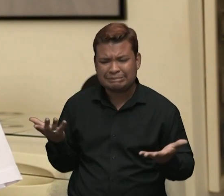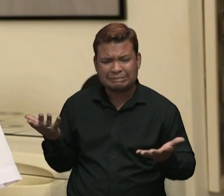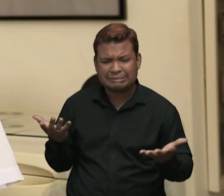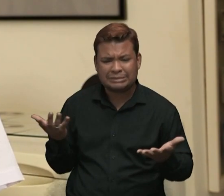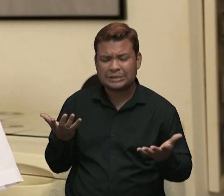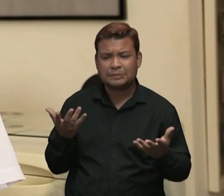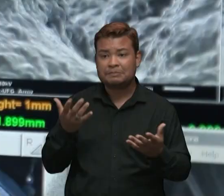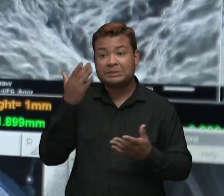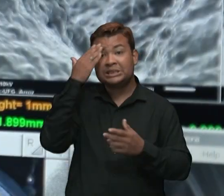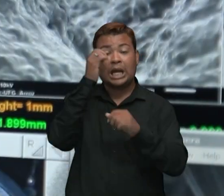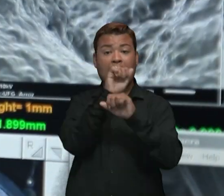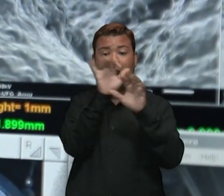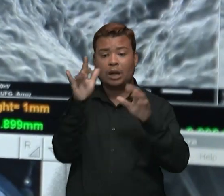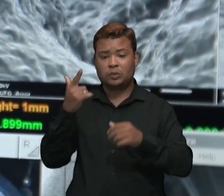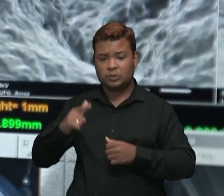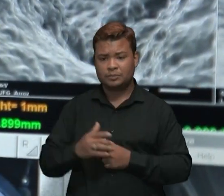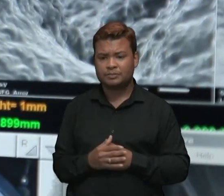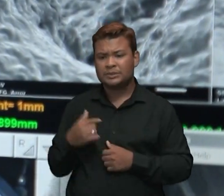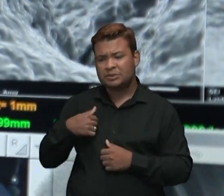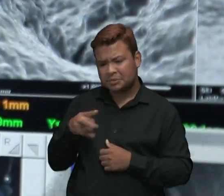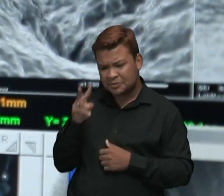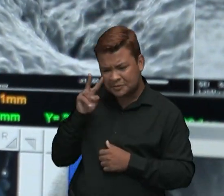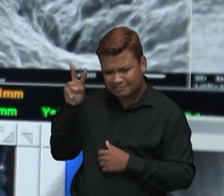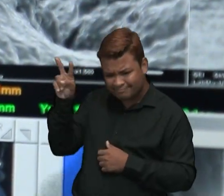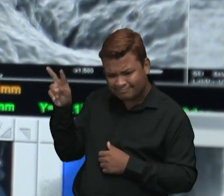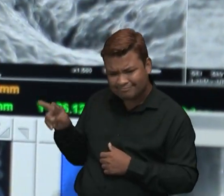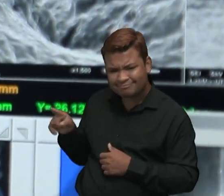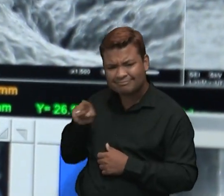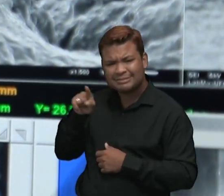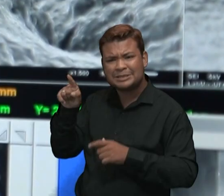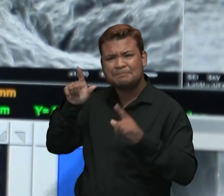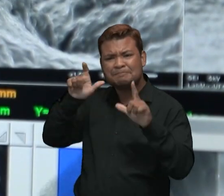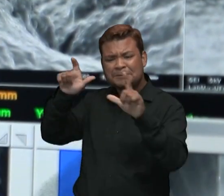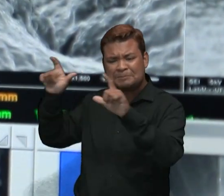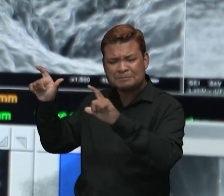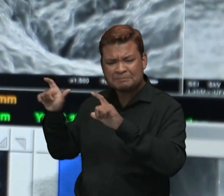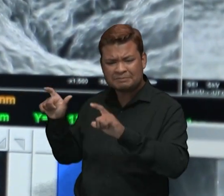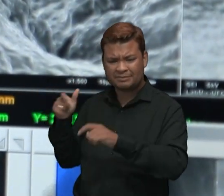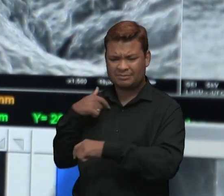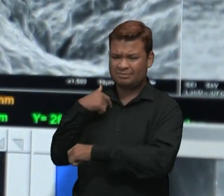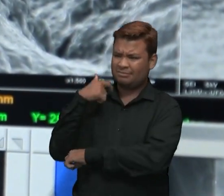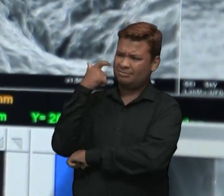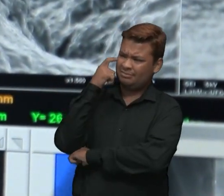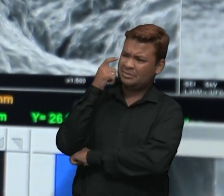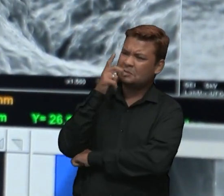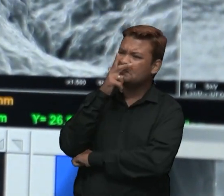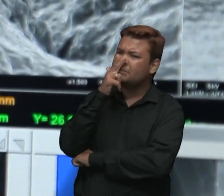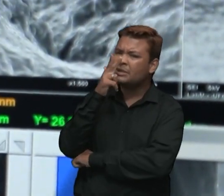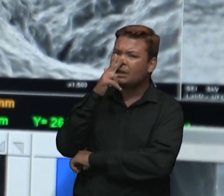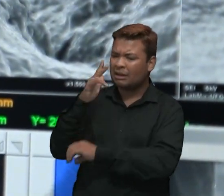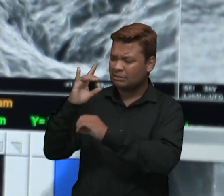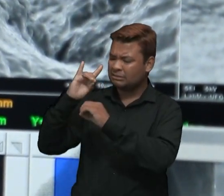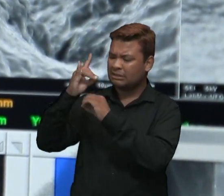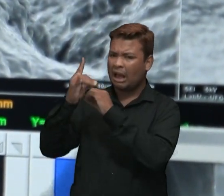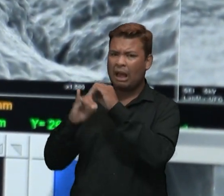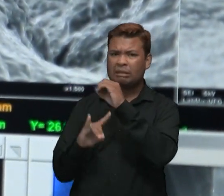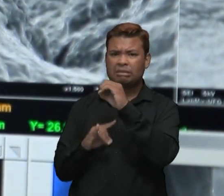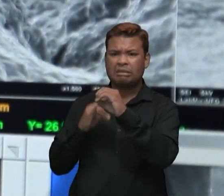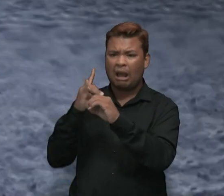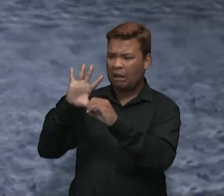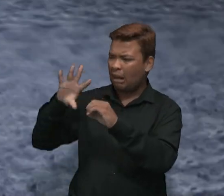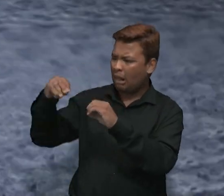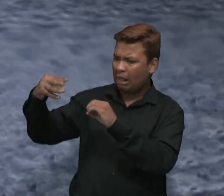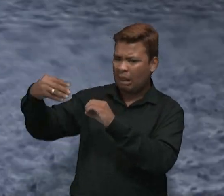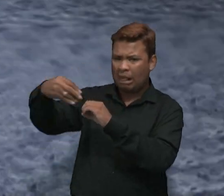visual que a gente tem, né? E eu sempre olhei aquelas imagens e fiquei, pô, parece, sei lá, imagem de satélite, parece imagem da Lua